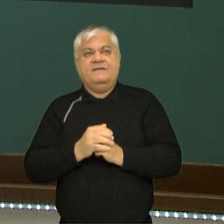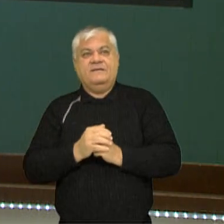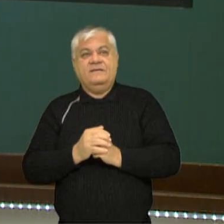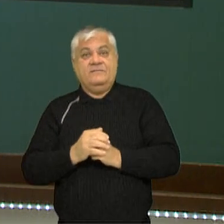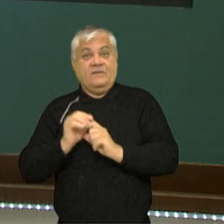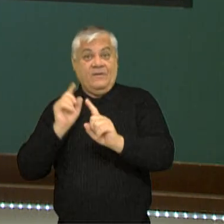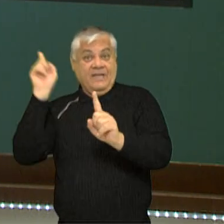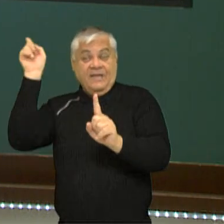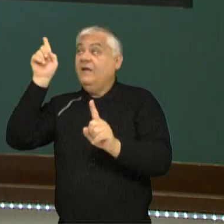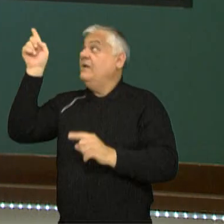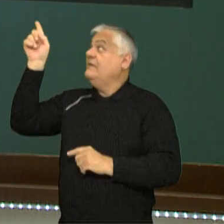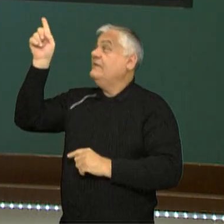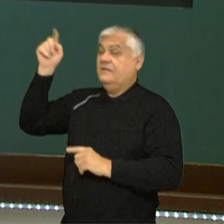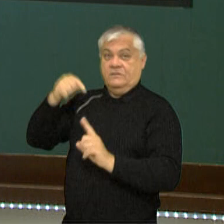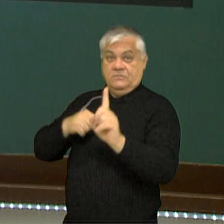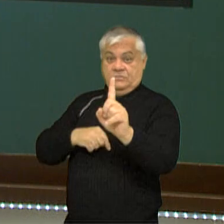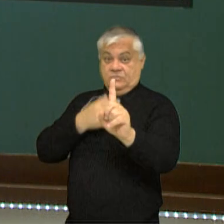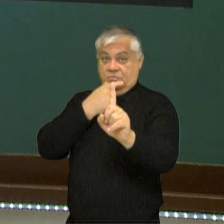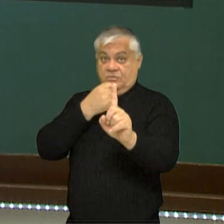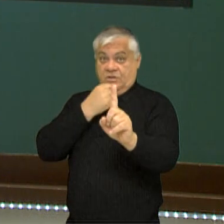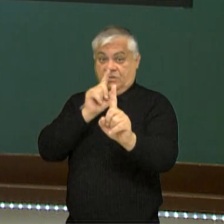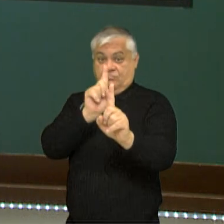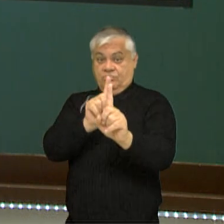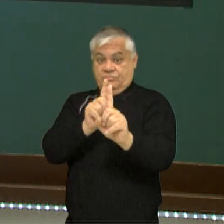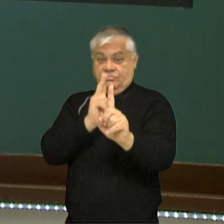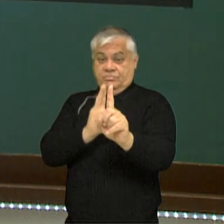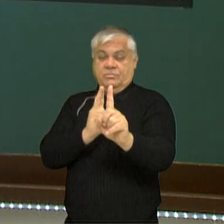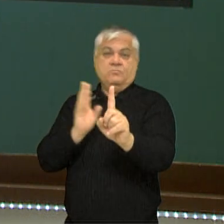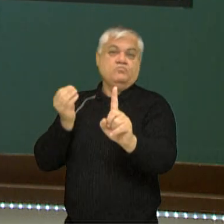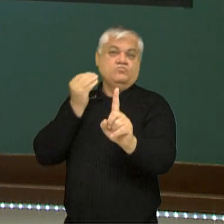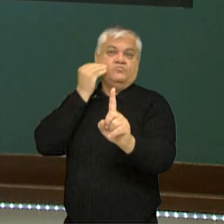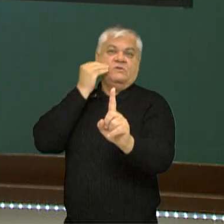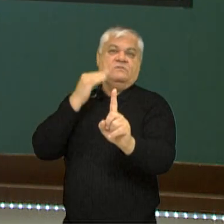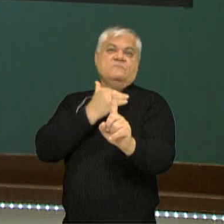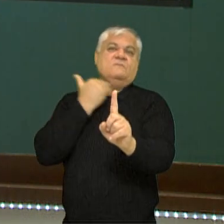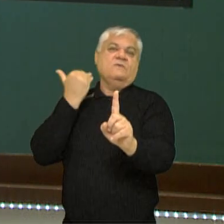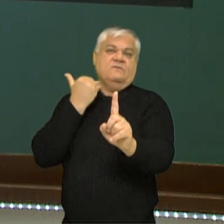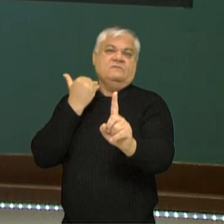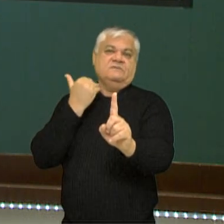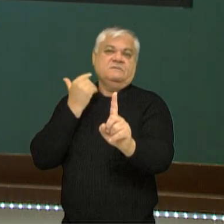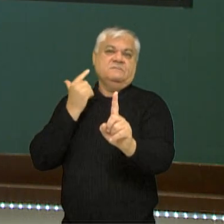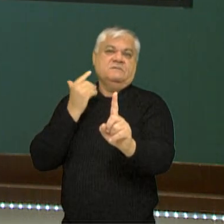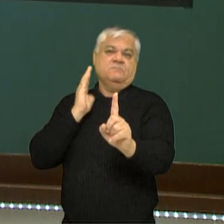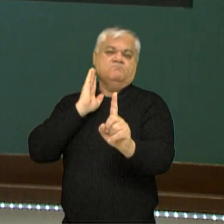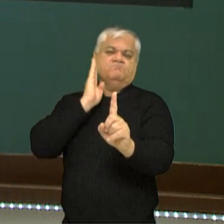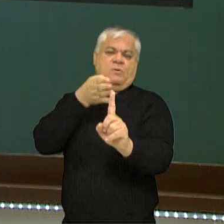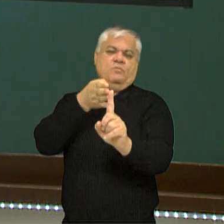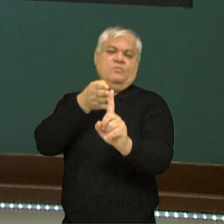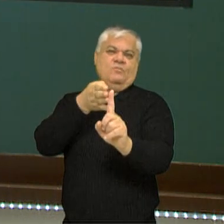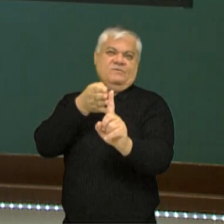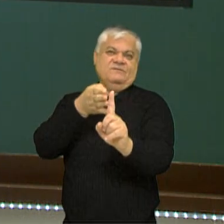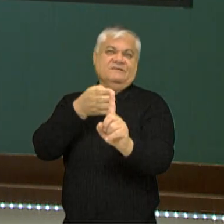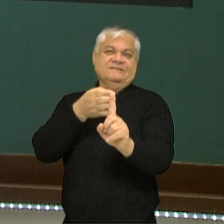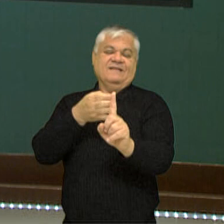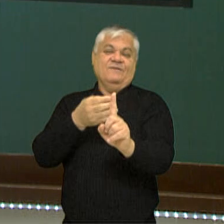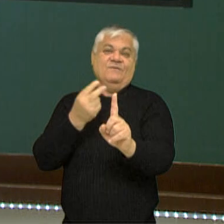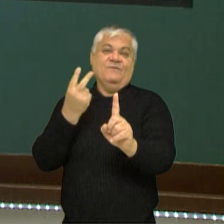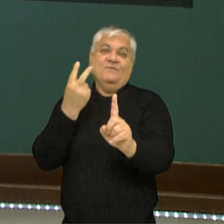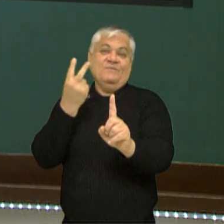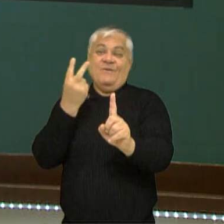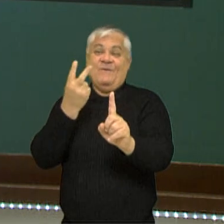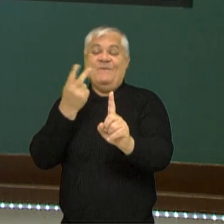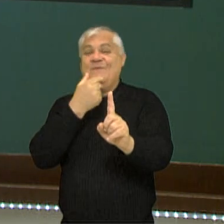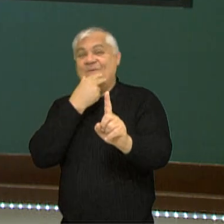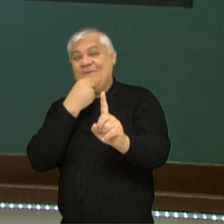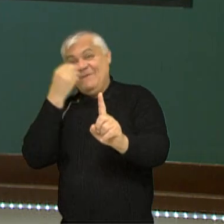nessa posição, né, nesse checkmate do beijo da morte, eu ataco diretamente o rei, tá? E as